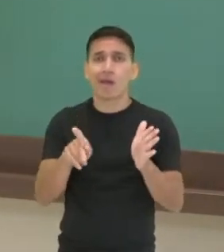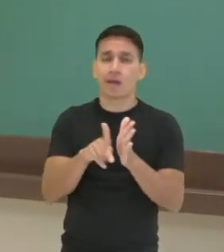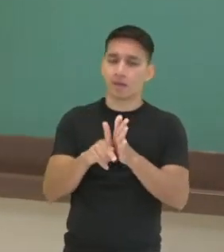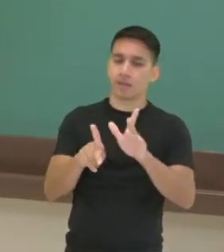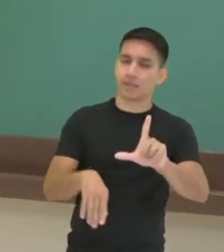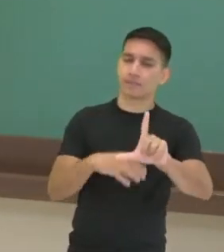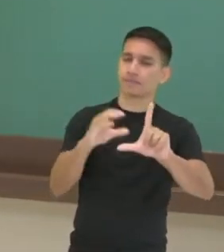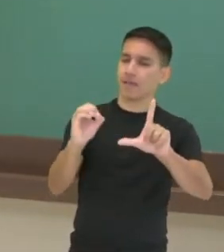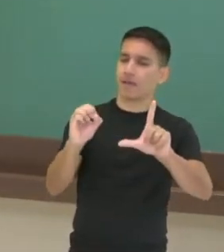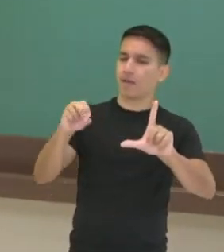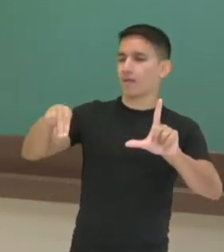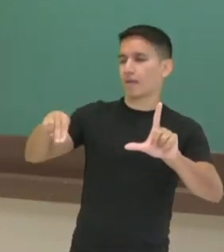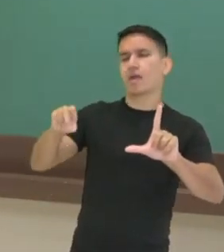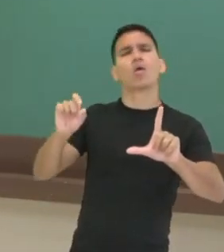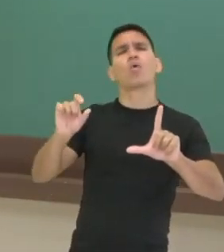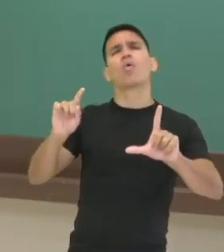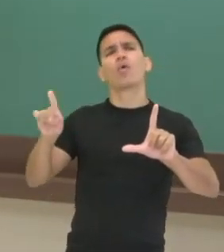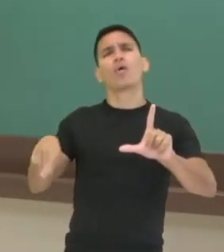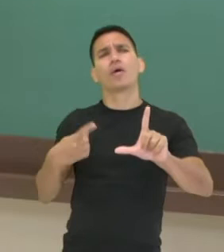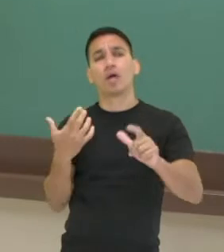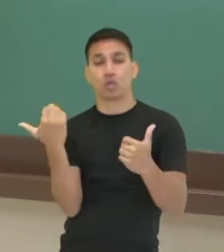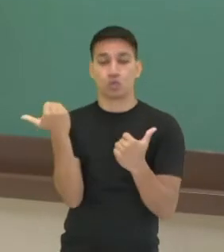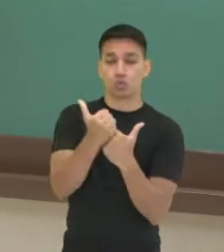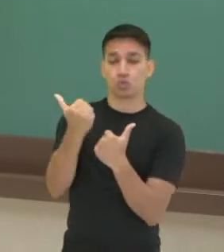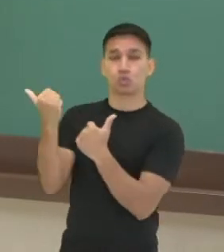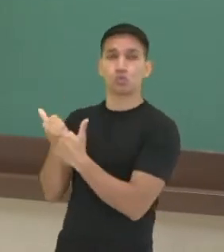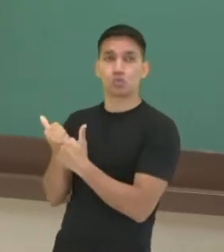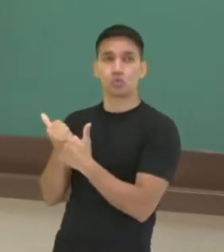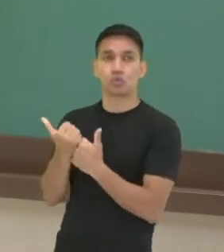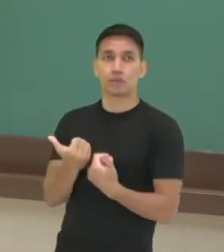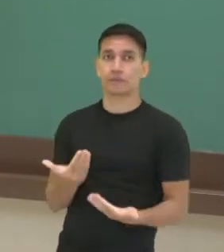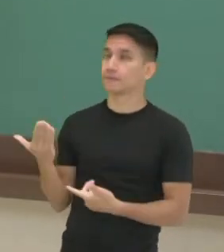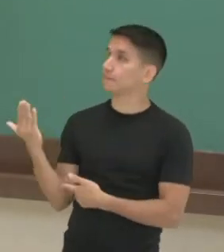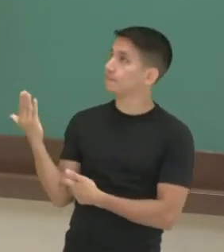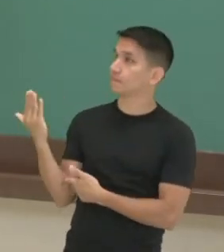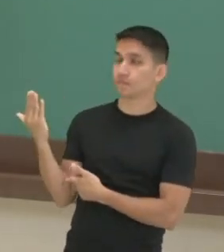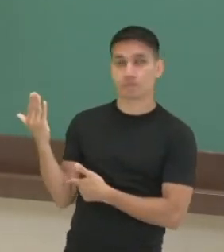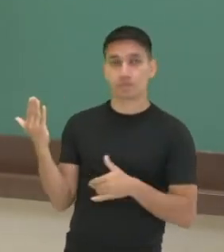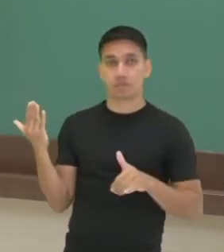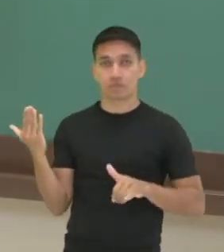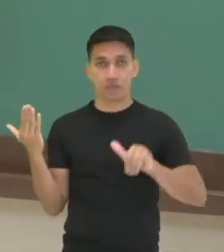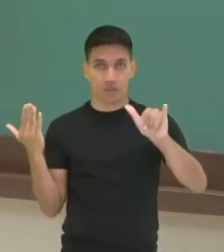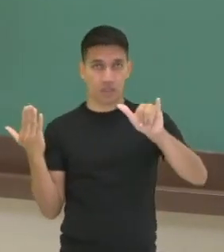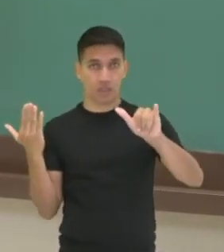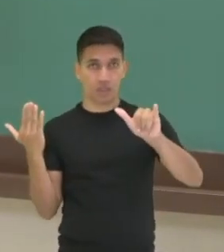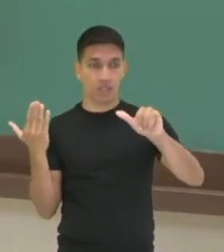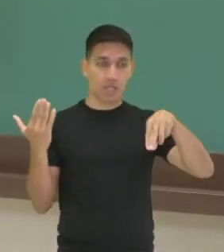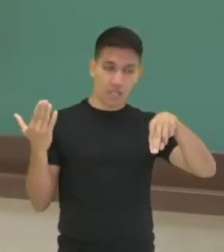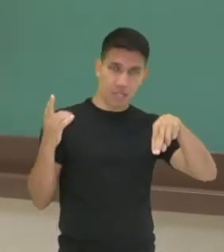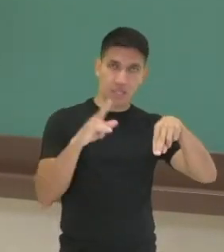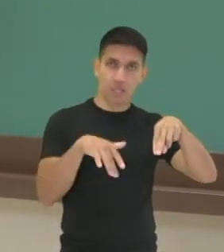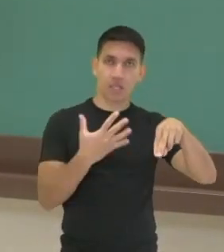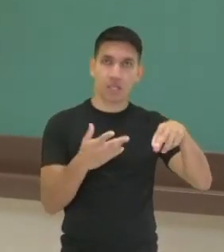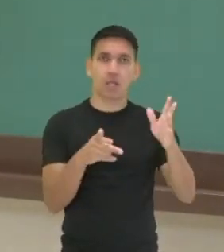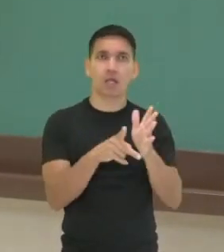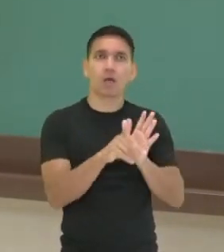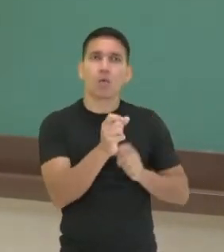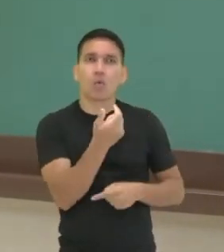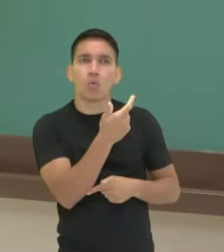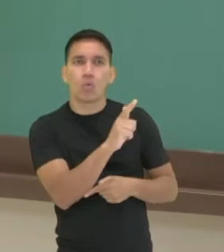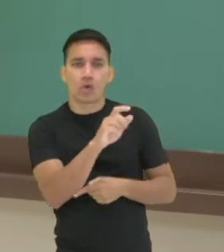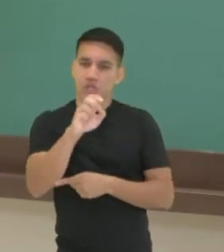0 e n. Então eu fiz a substituição aqui no lugar do y, n, e no lugar